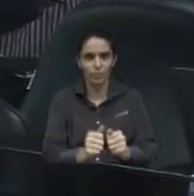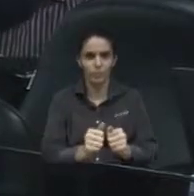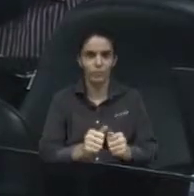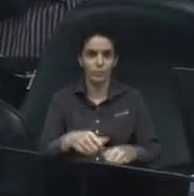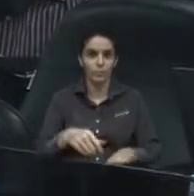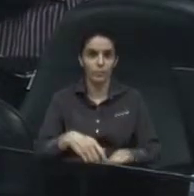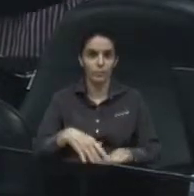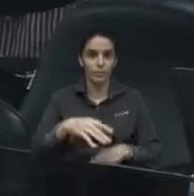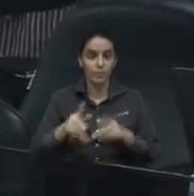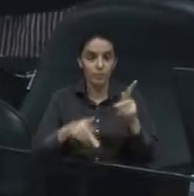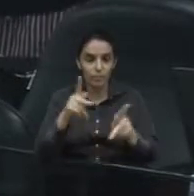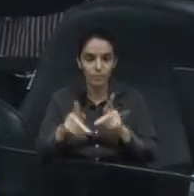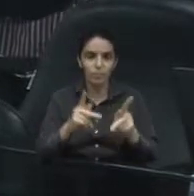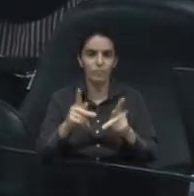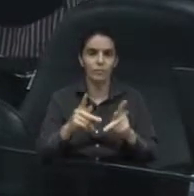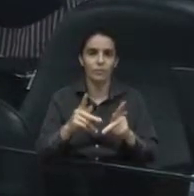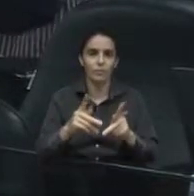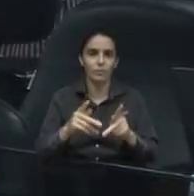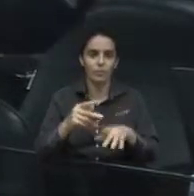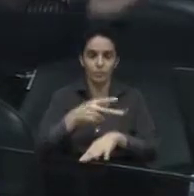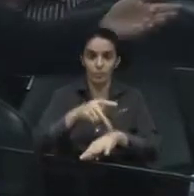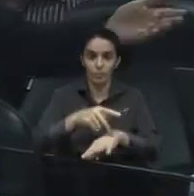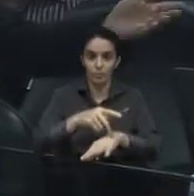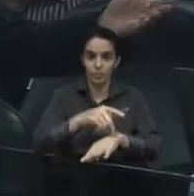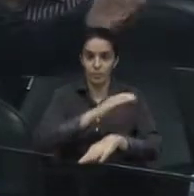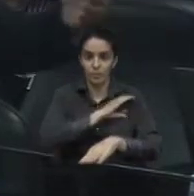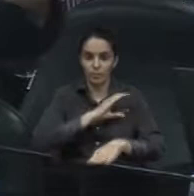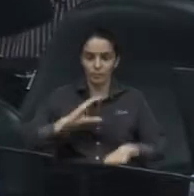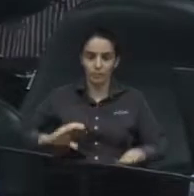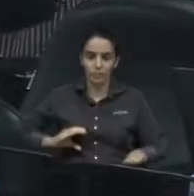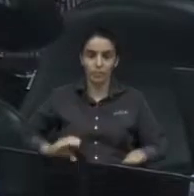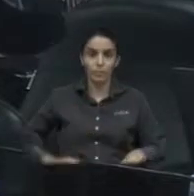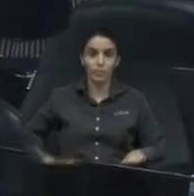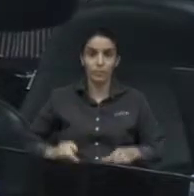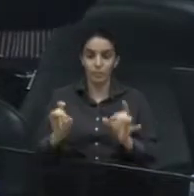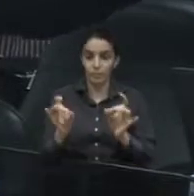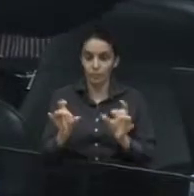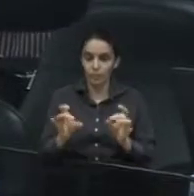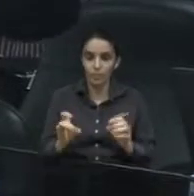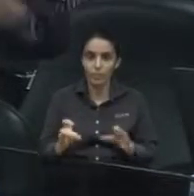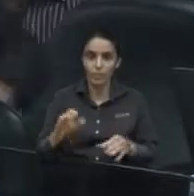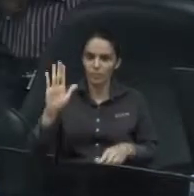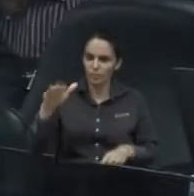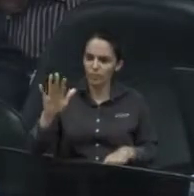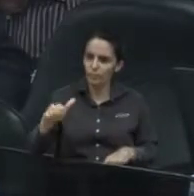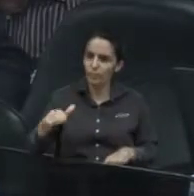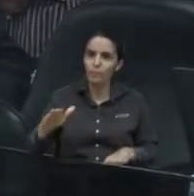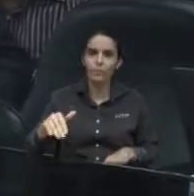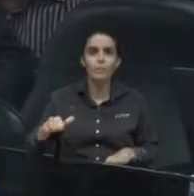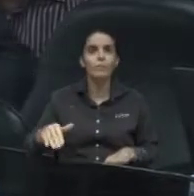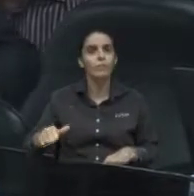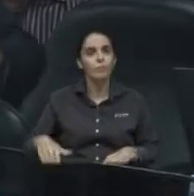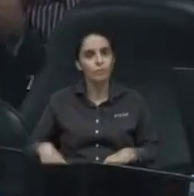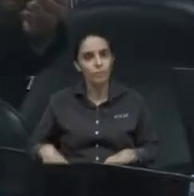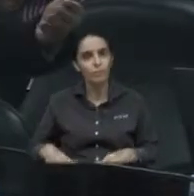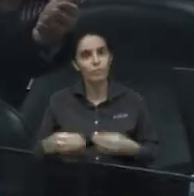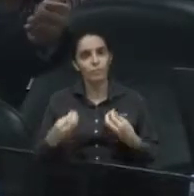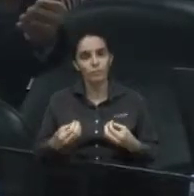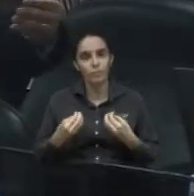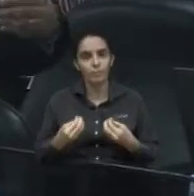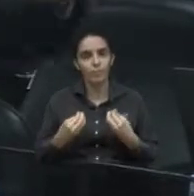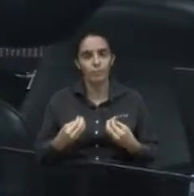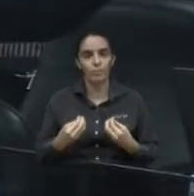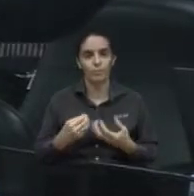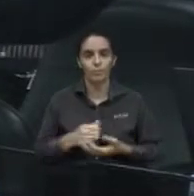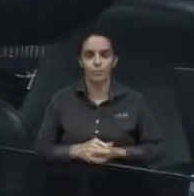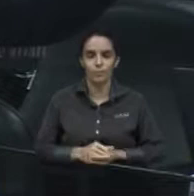cidade, vende tudo a preço, não vou falar nem de linguiça, porque linguiça é mais caro do que o produto que eles vendem. Não é ter um ditado